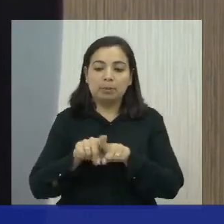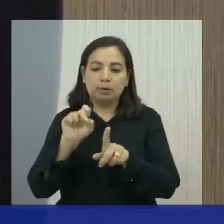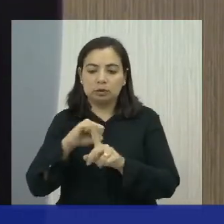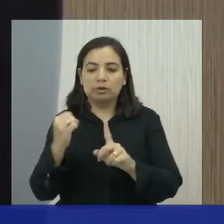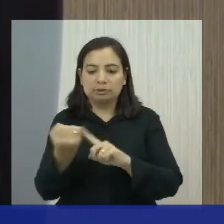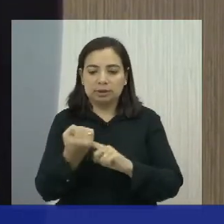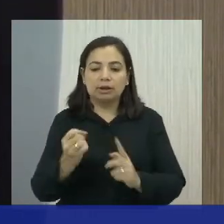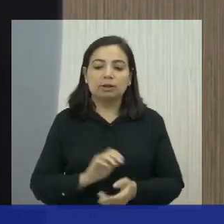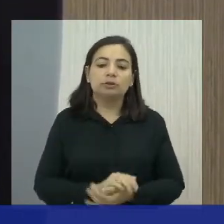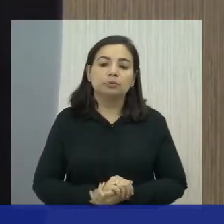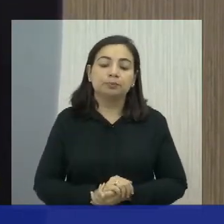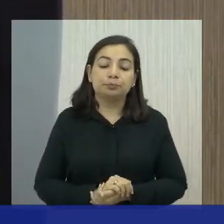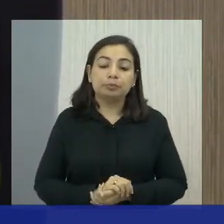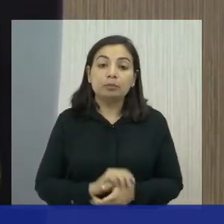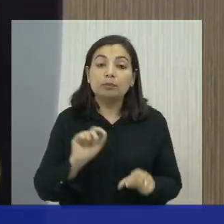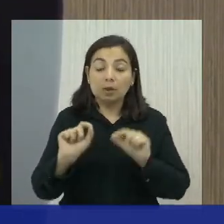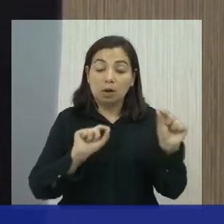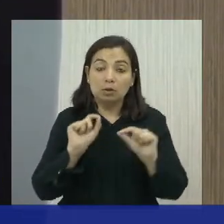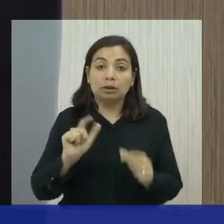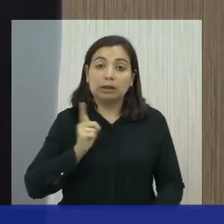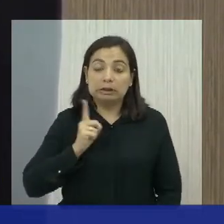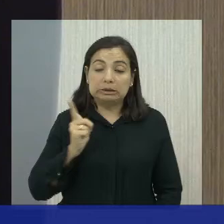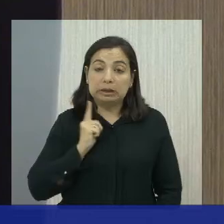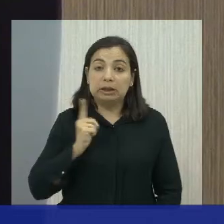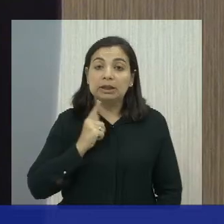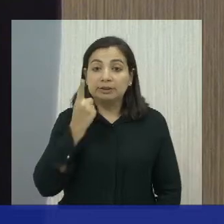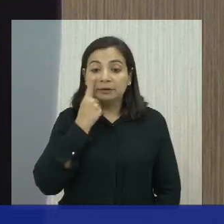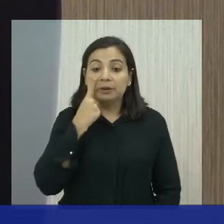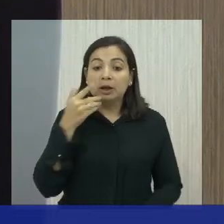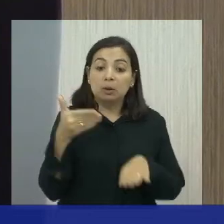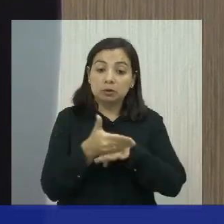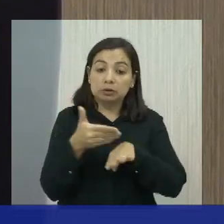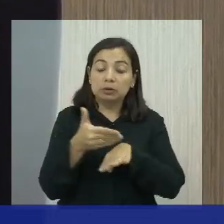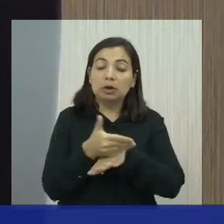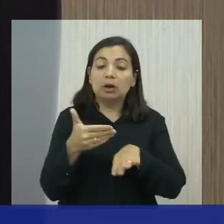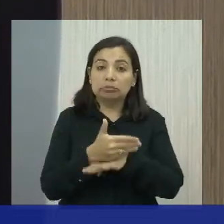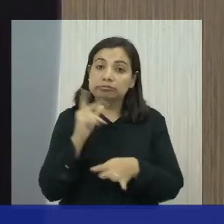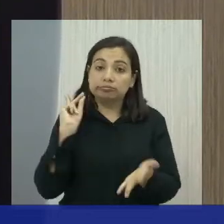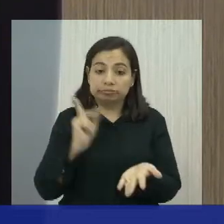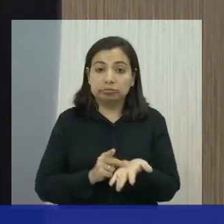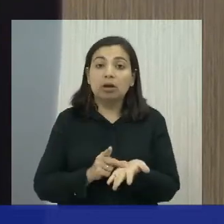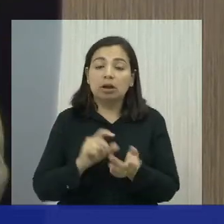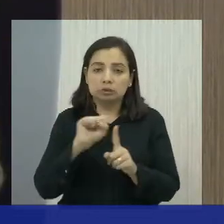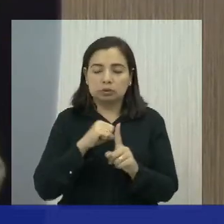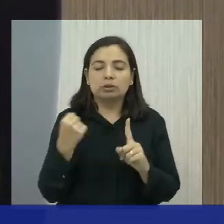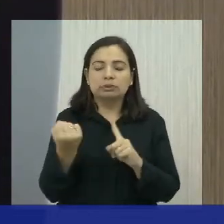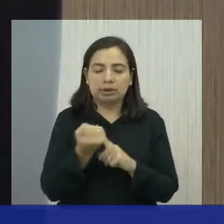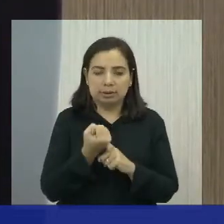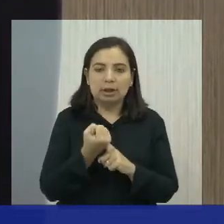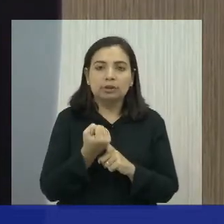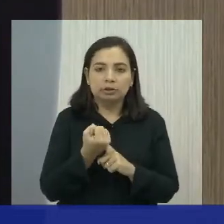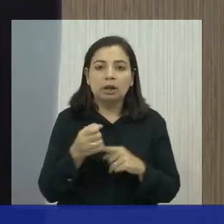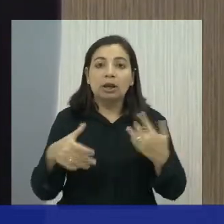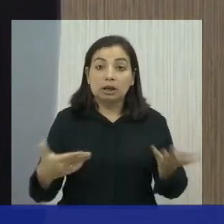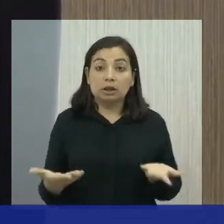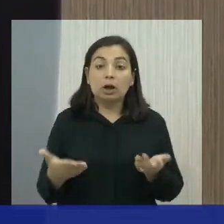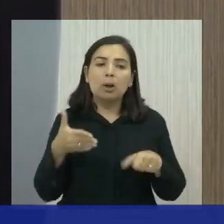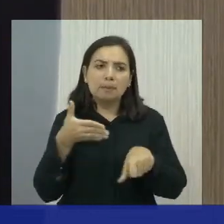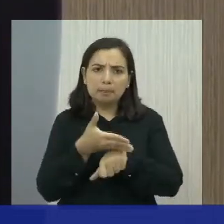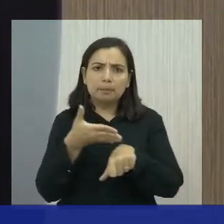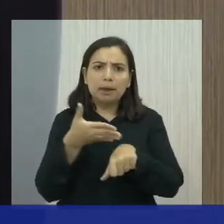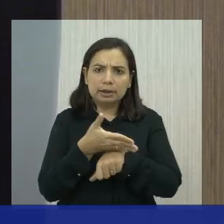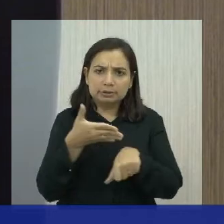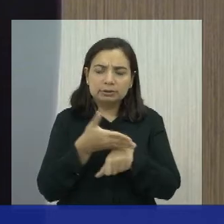necessidade da participação efetiva da sociedade. E essa participação,